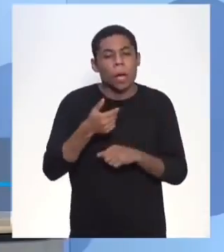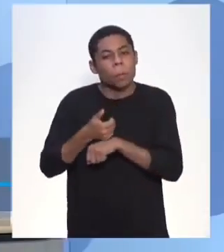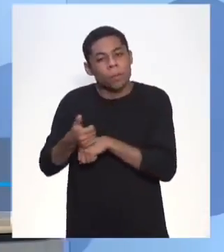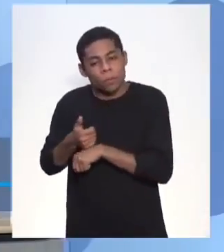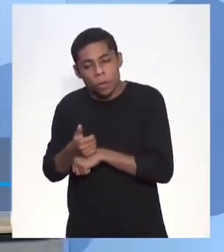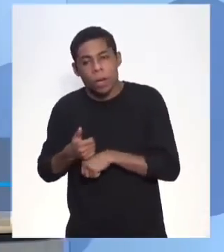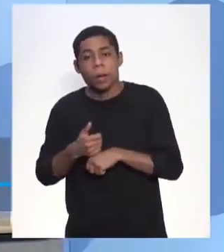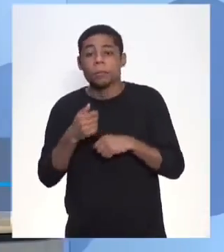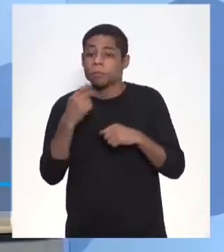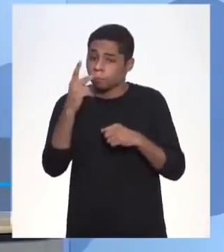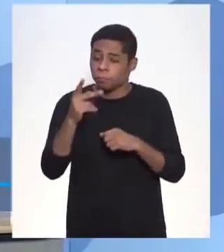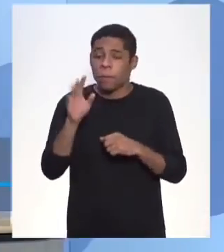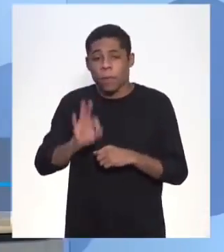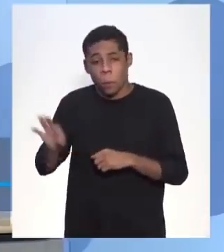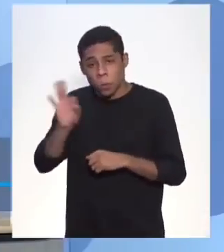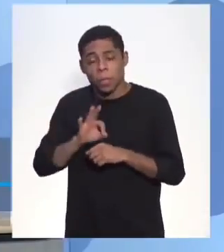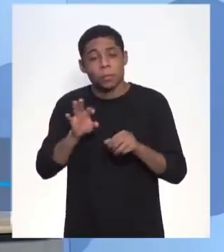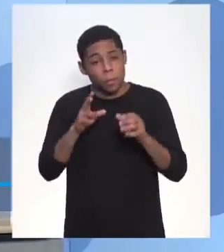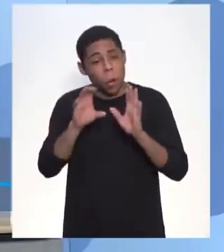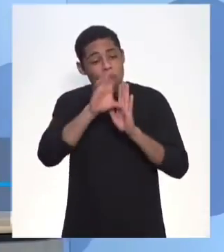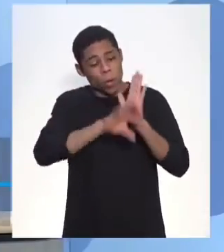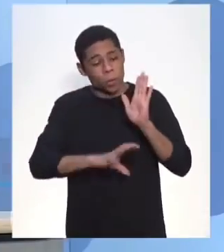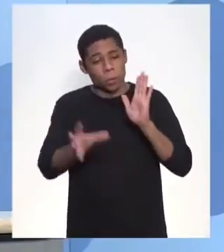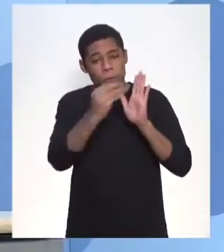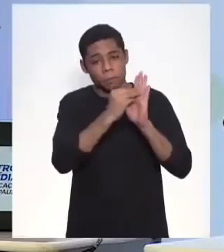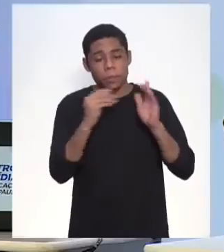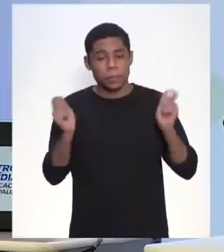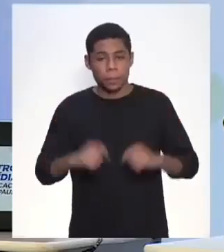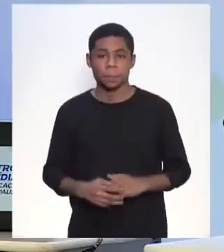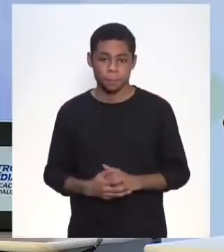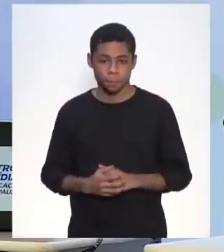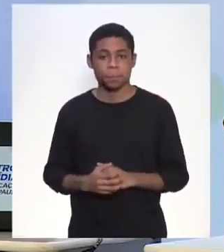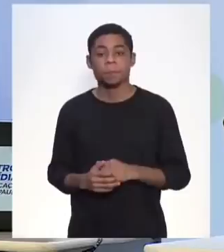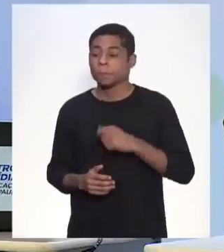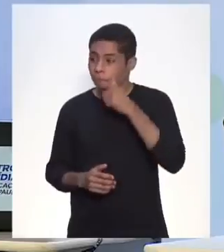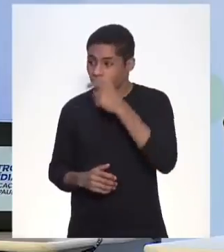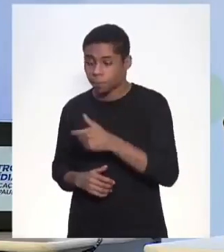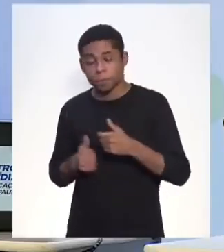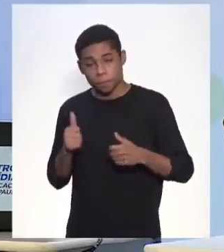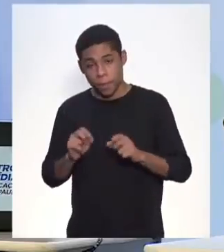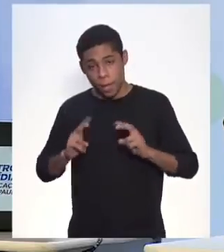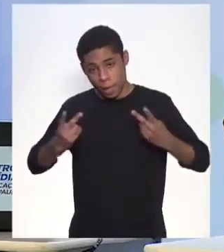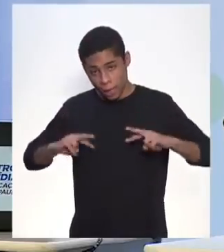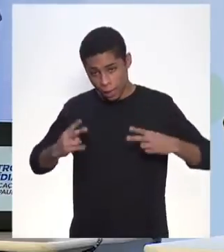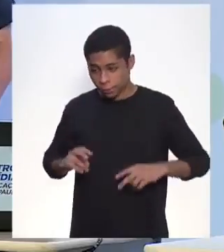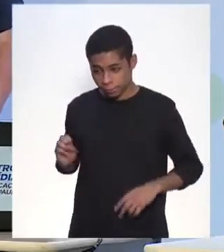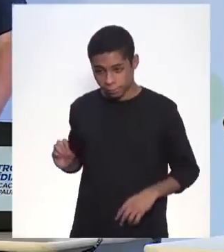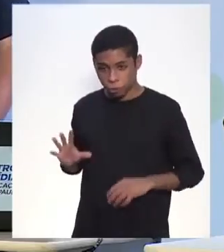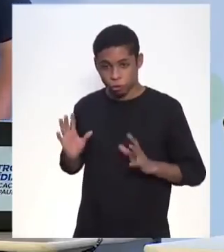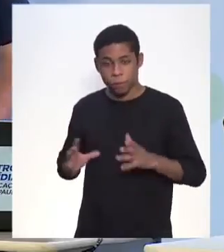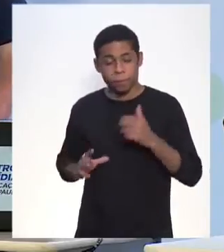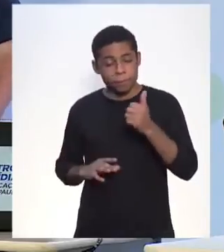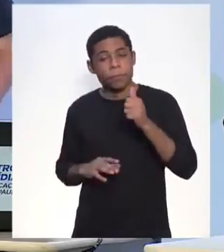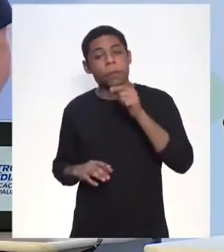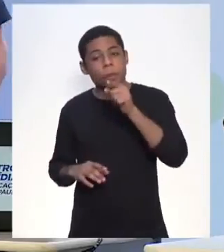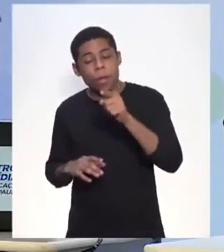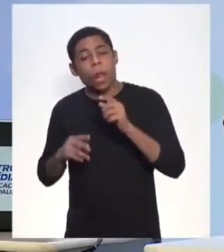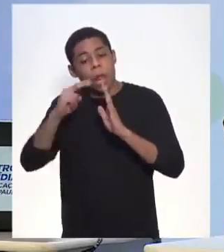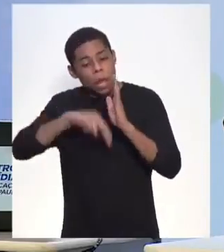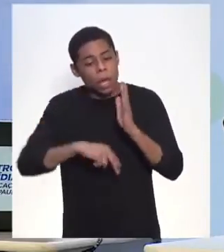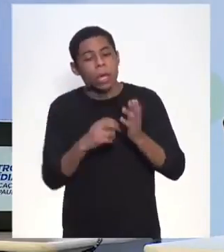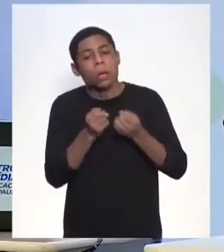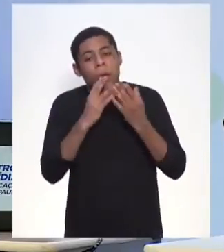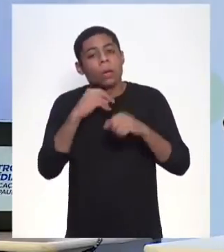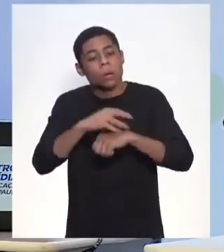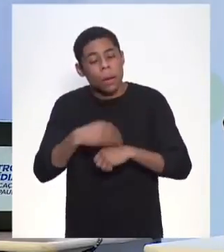é uma coisa para você, pro seu próprio currículo, né? Muito interessante. Então, o link está ali para vocês. E leiam as instruções, vejam o